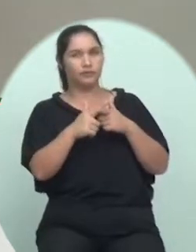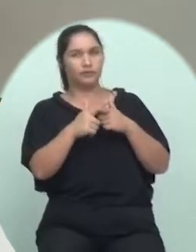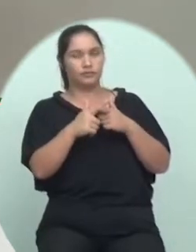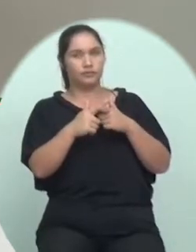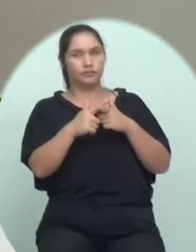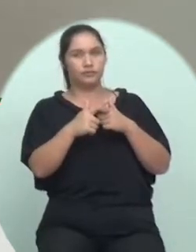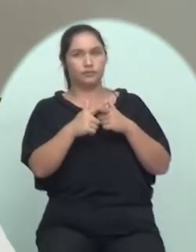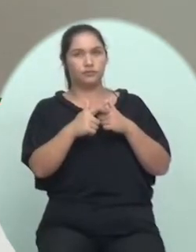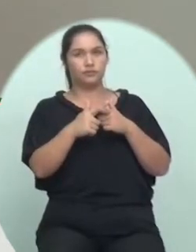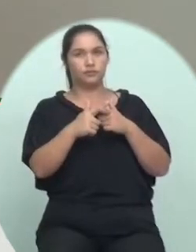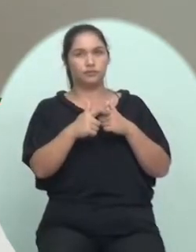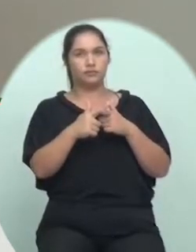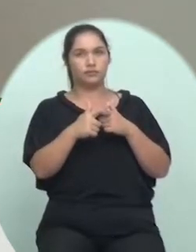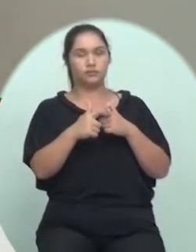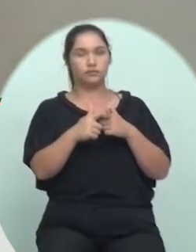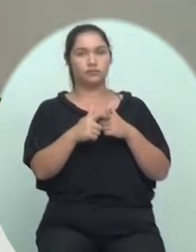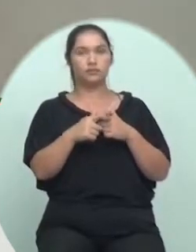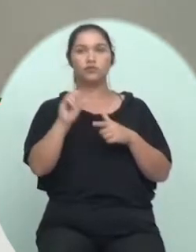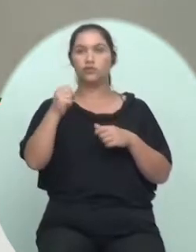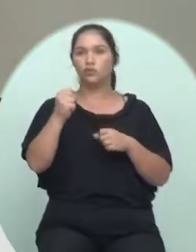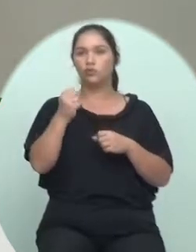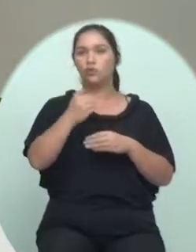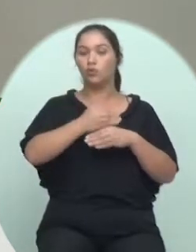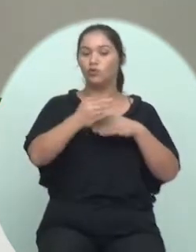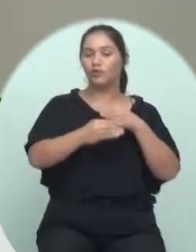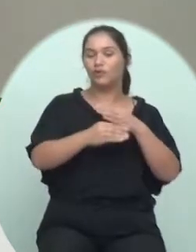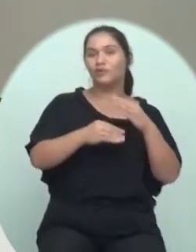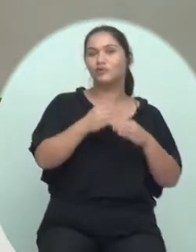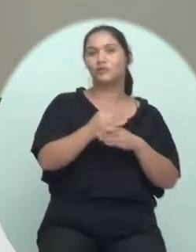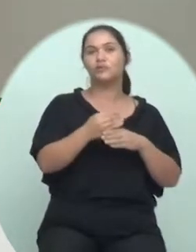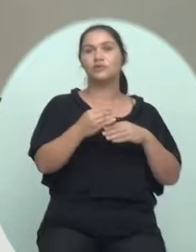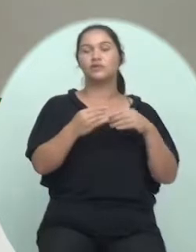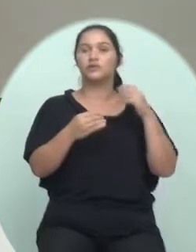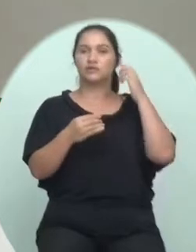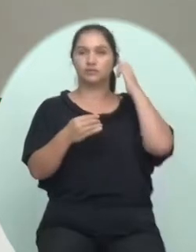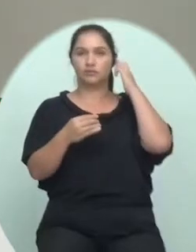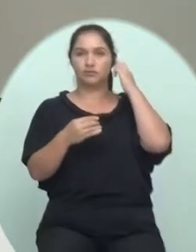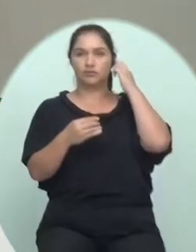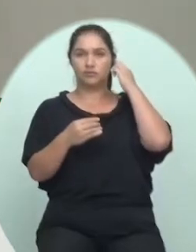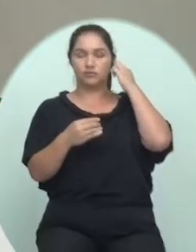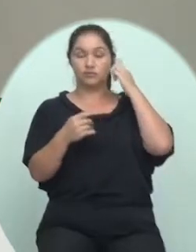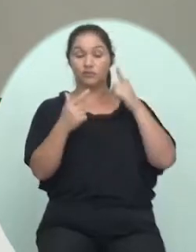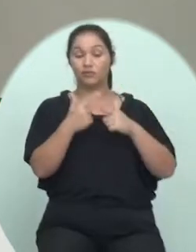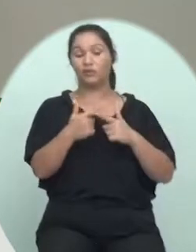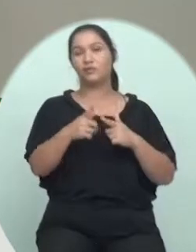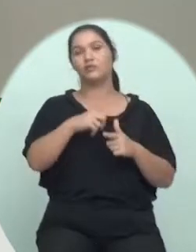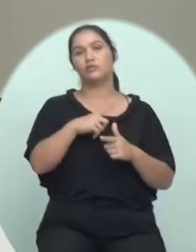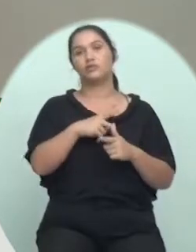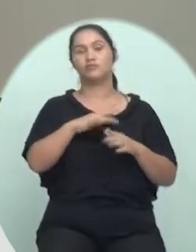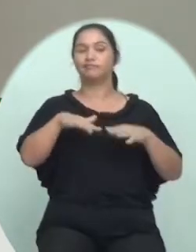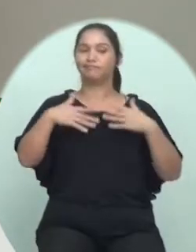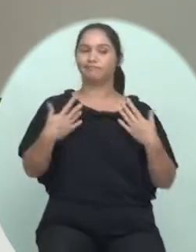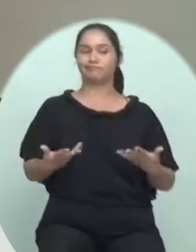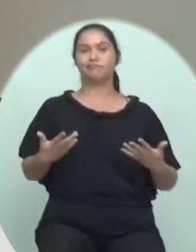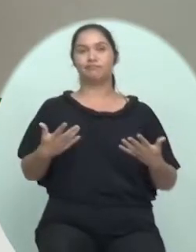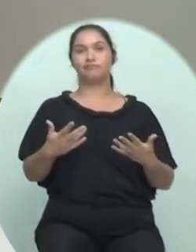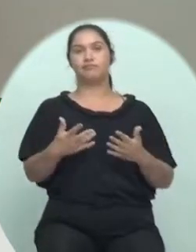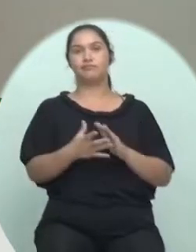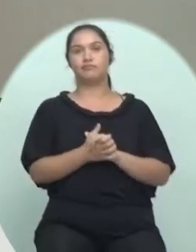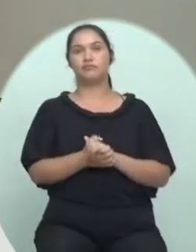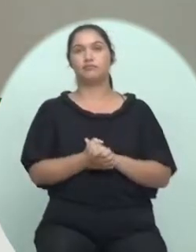de fábrica. E exatamente por ter um problema de fábrica, ela é fundamental que ela tenha